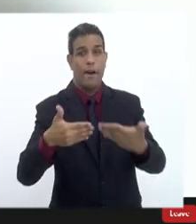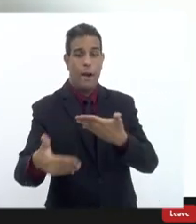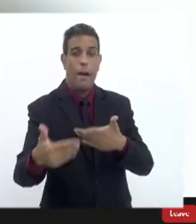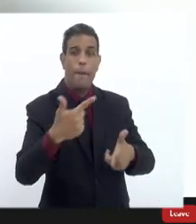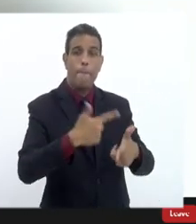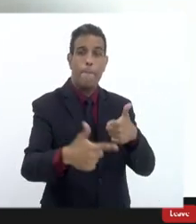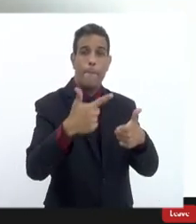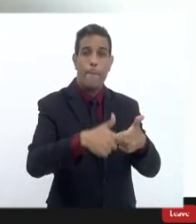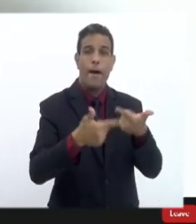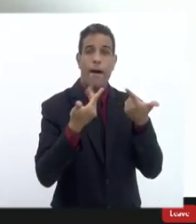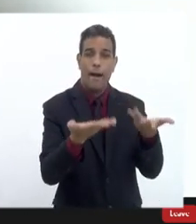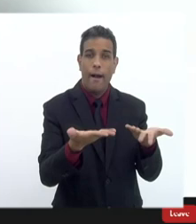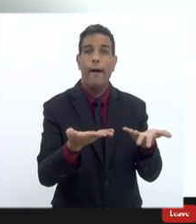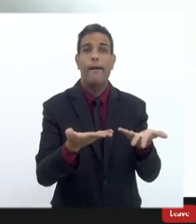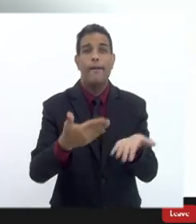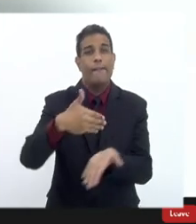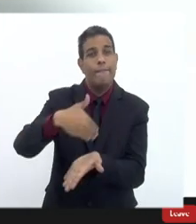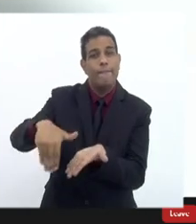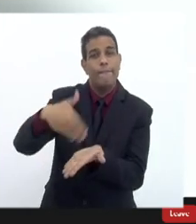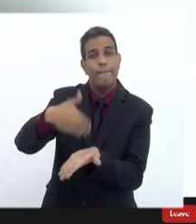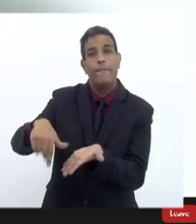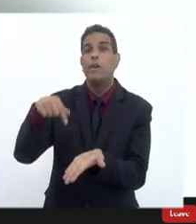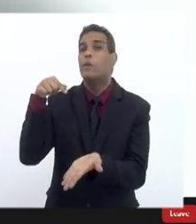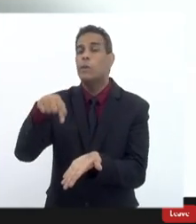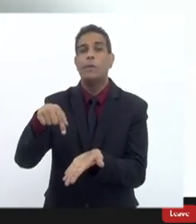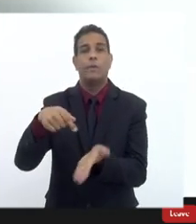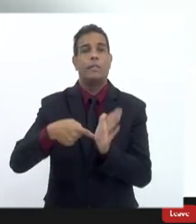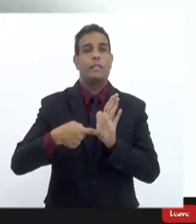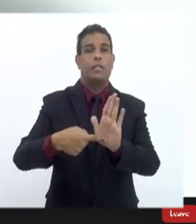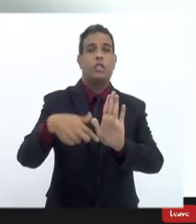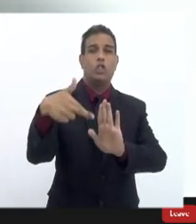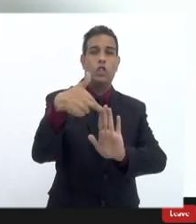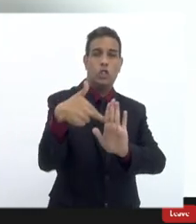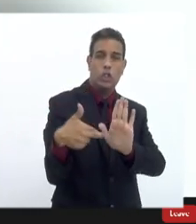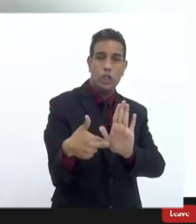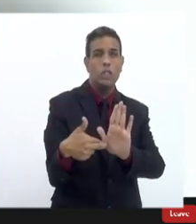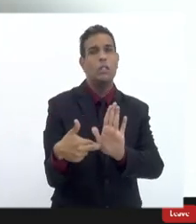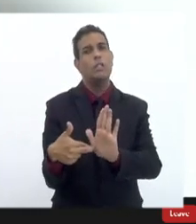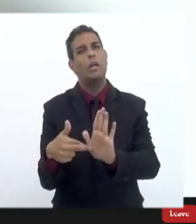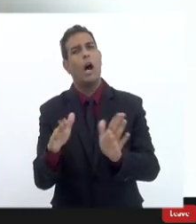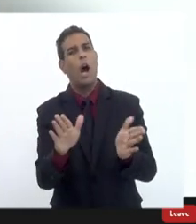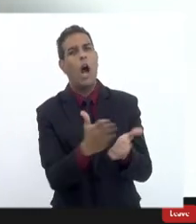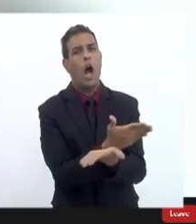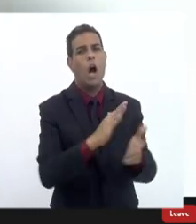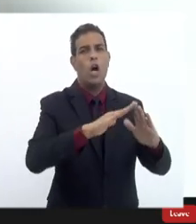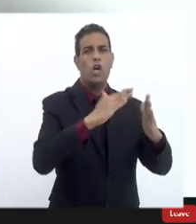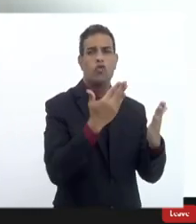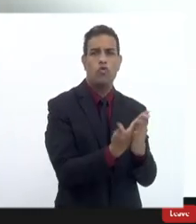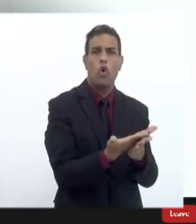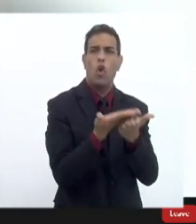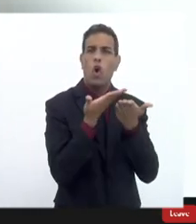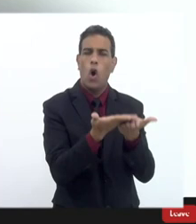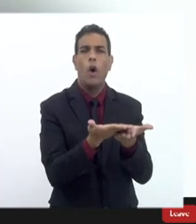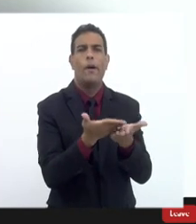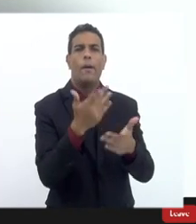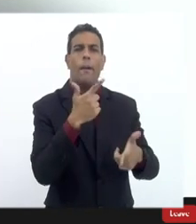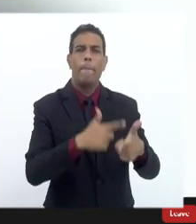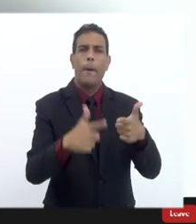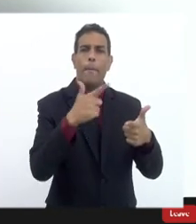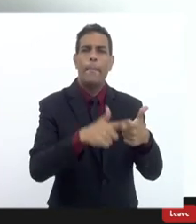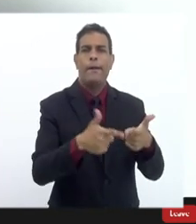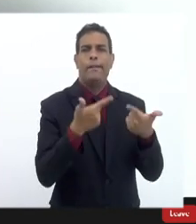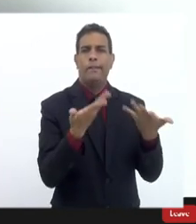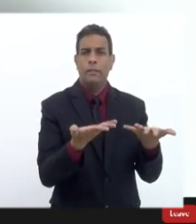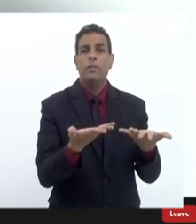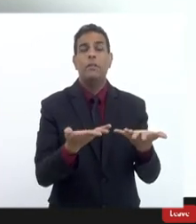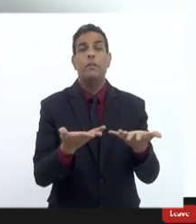a despeito da SEDUC adotar um protocolo, pode ser que algumas unidades enfrentem problemas específicos, como o